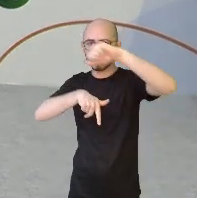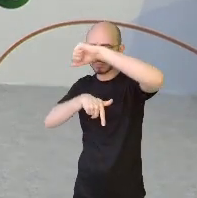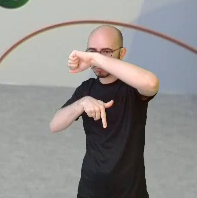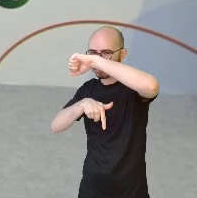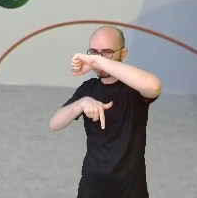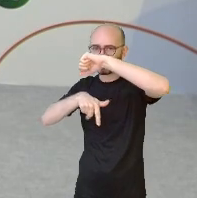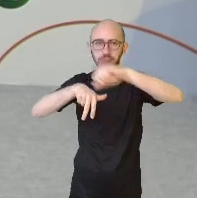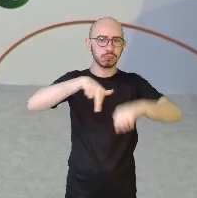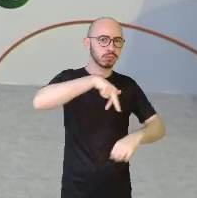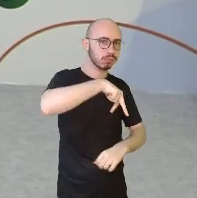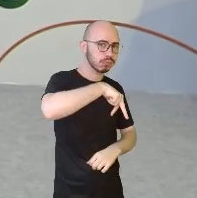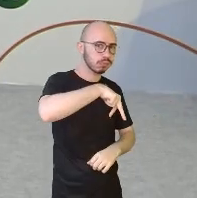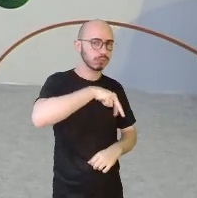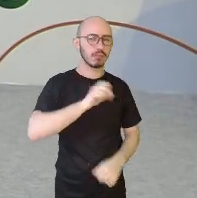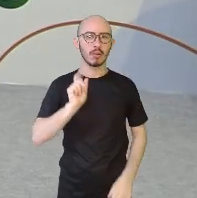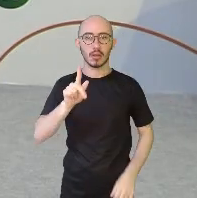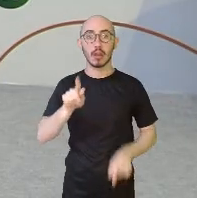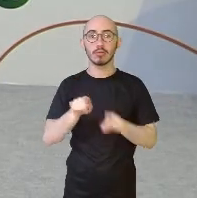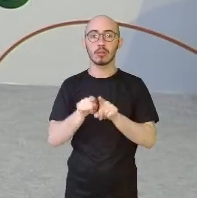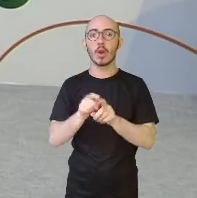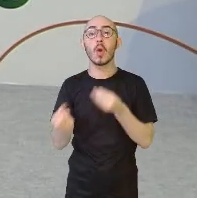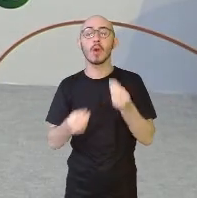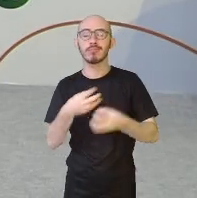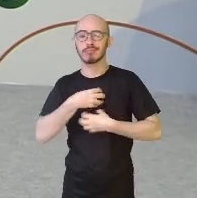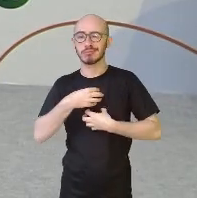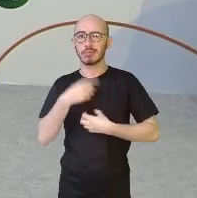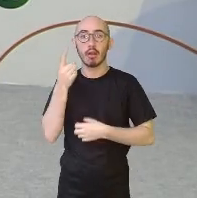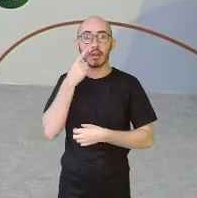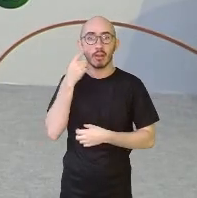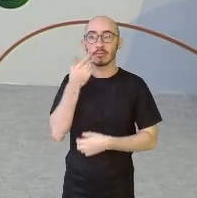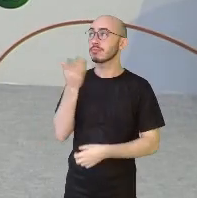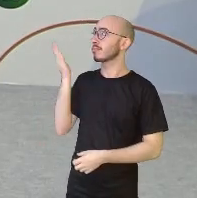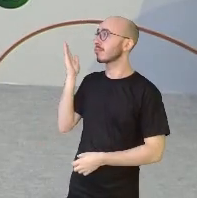pessoal tocando, ó. E a meia-lua de frente, como é que vai? Ó,